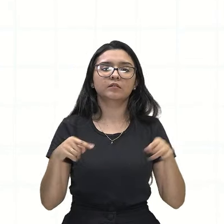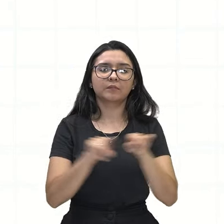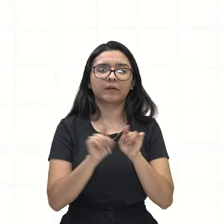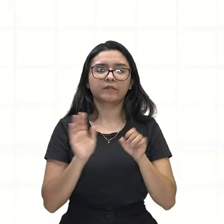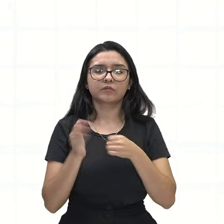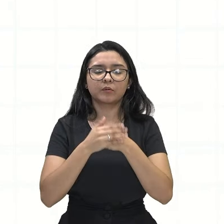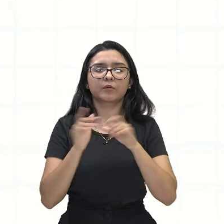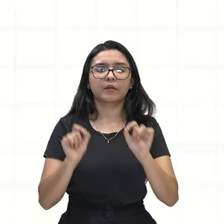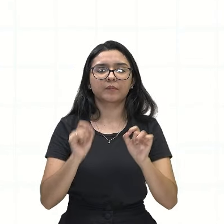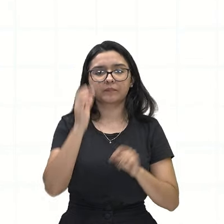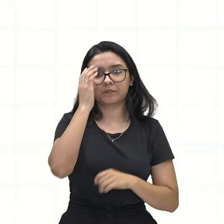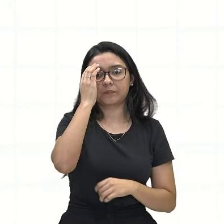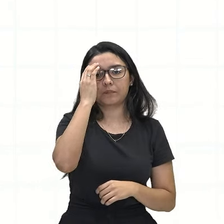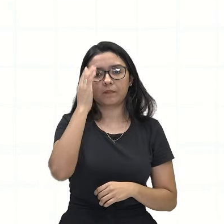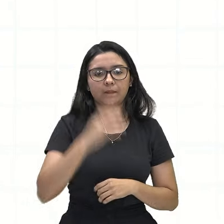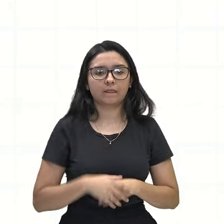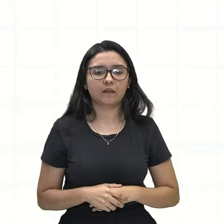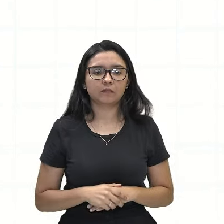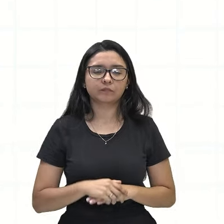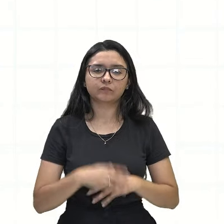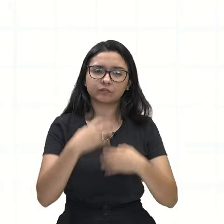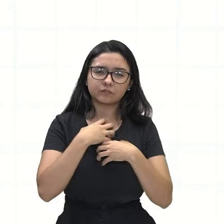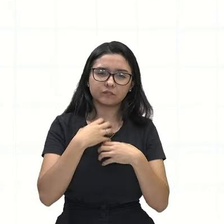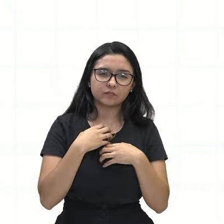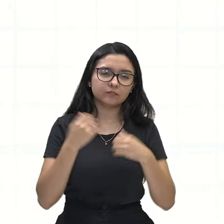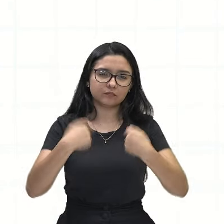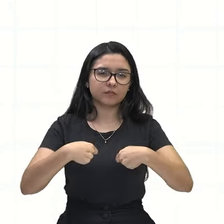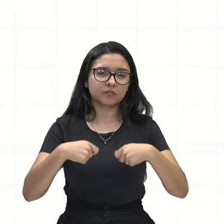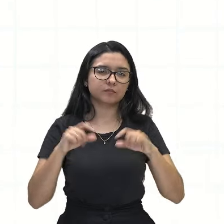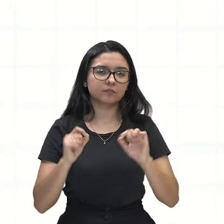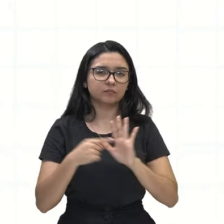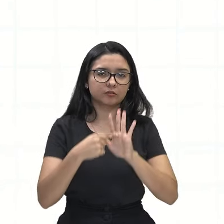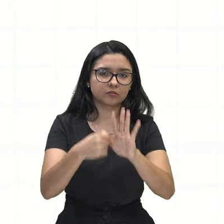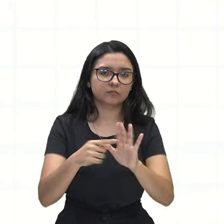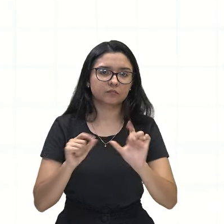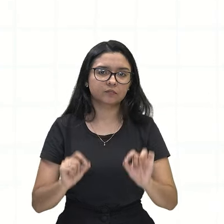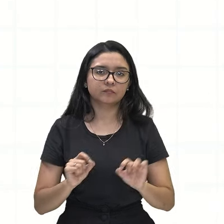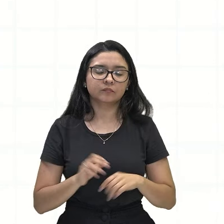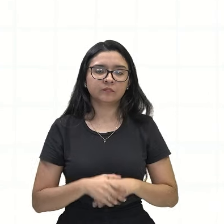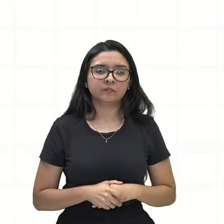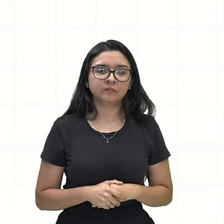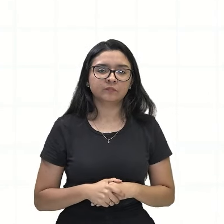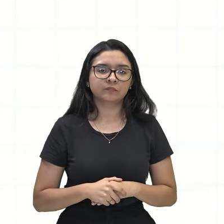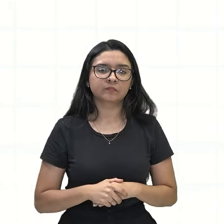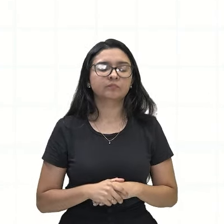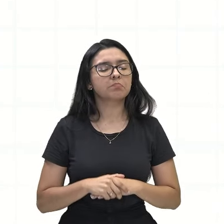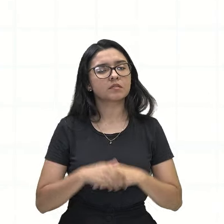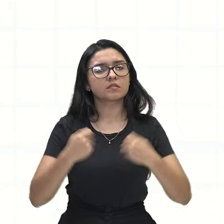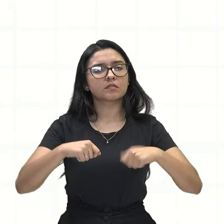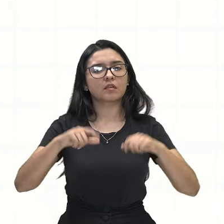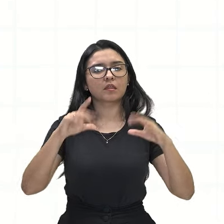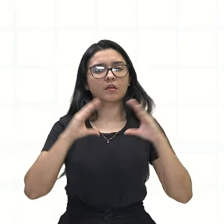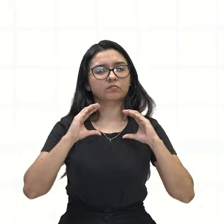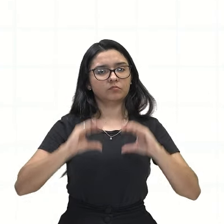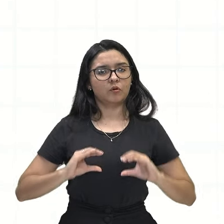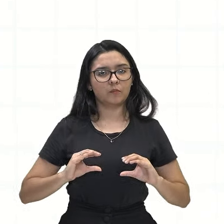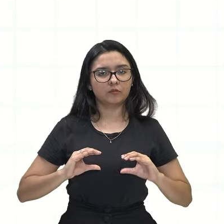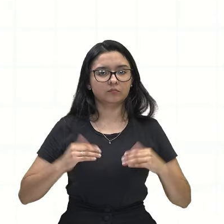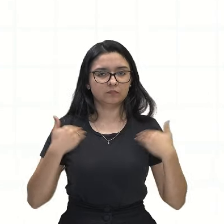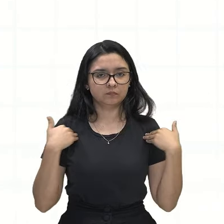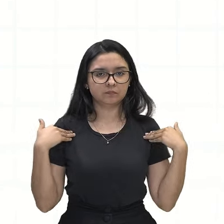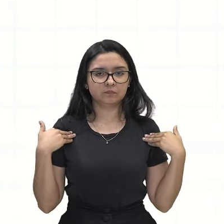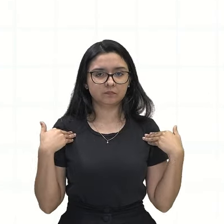esconder os nossos sentimentos, temos que indicar ali uma certa, esconder ali a nossa